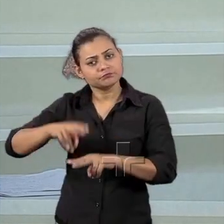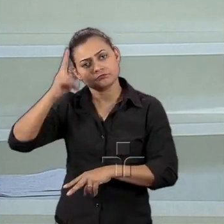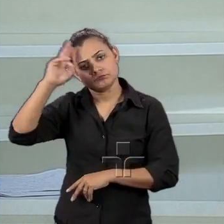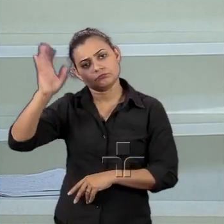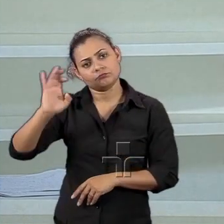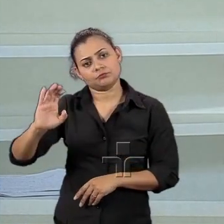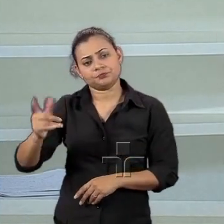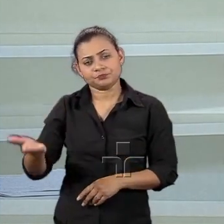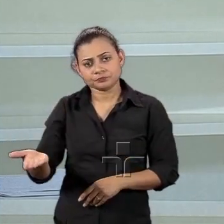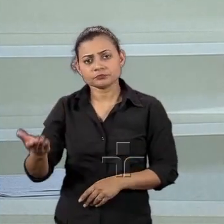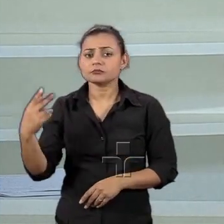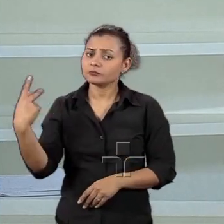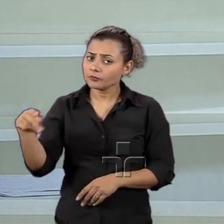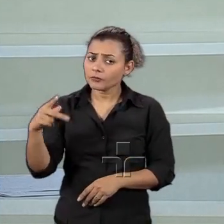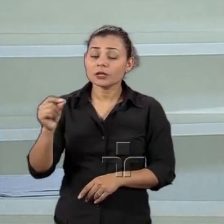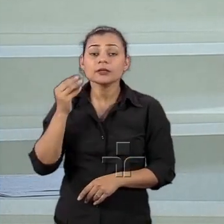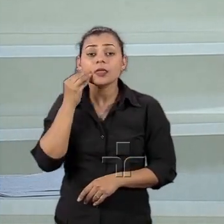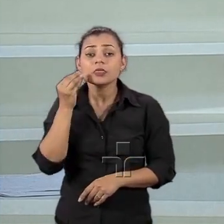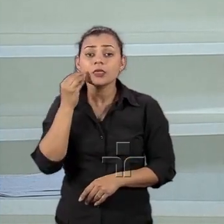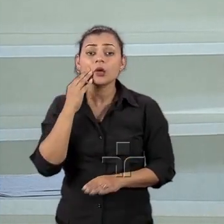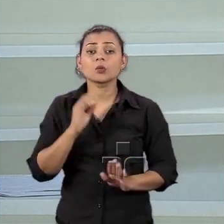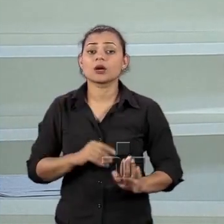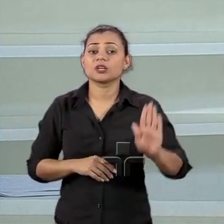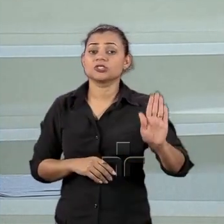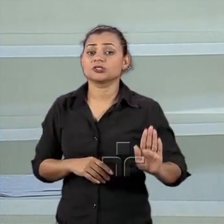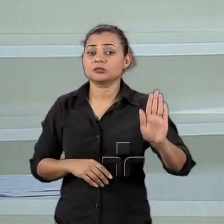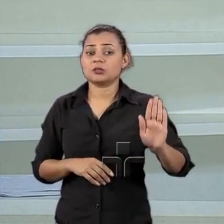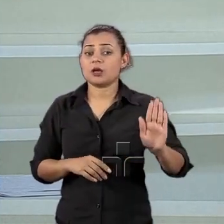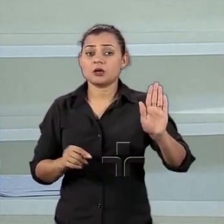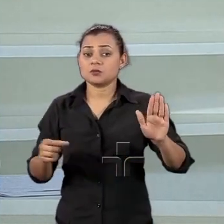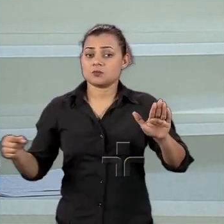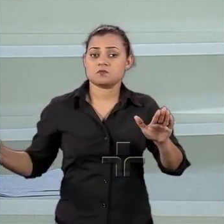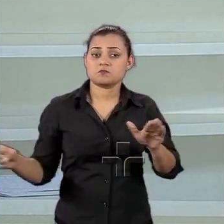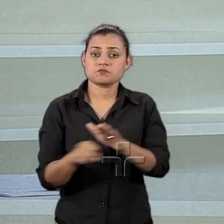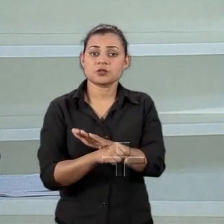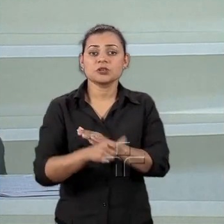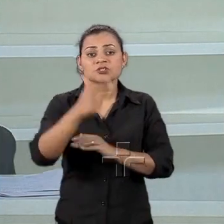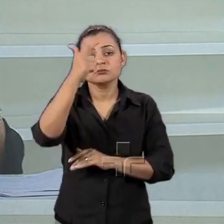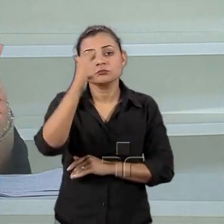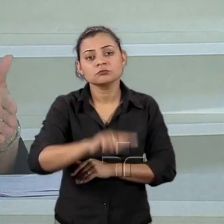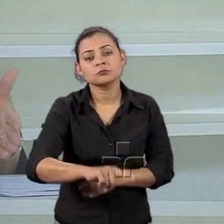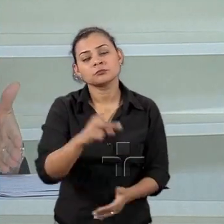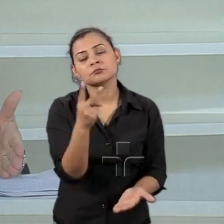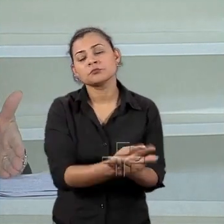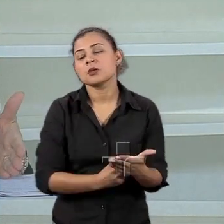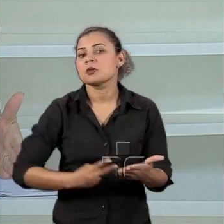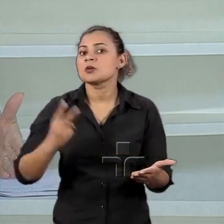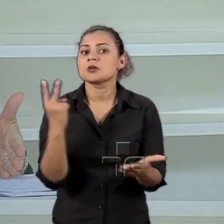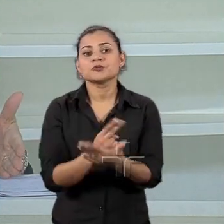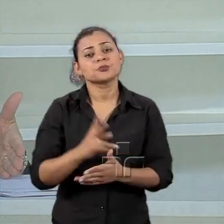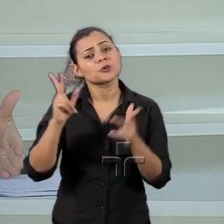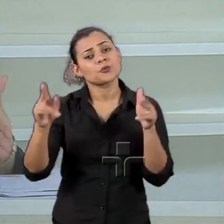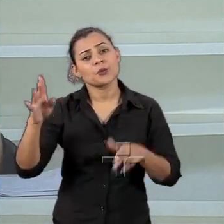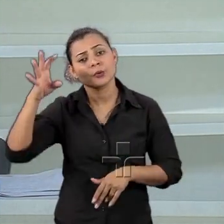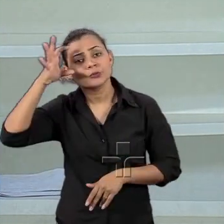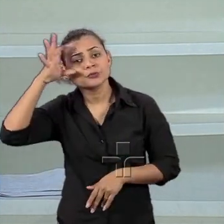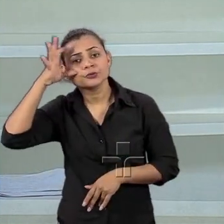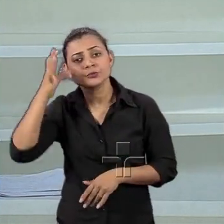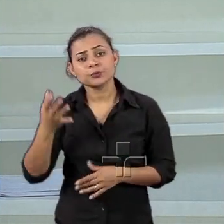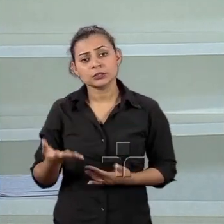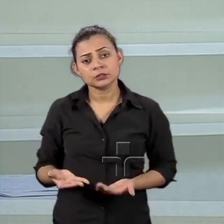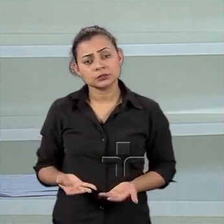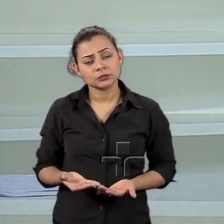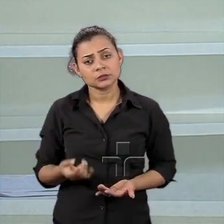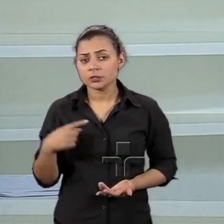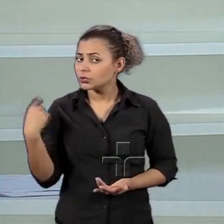ele está tentando colocar um candidato que vai repetir o que aconteceu com Dilma. Então, nós estamos